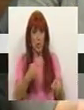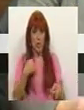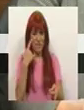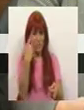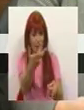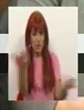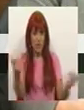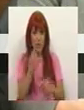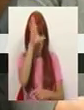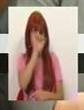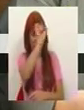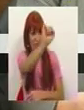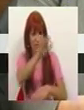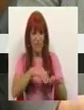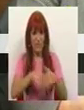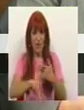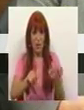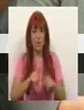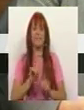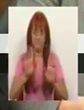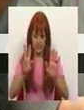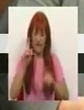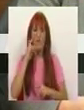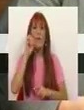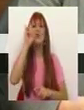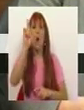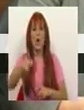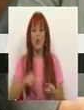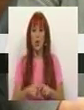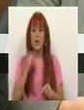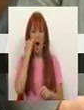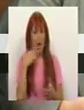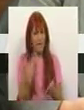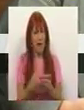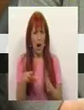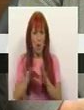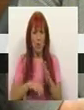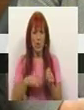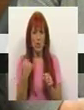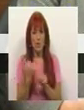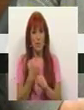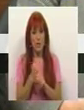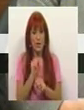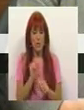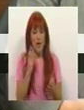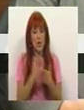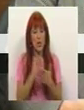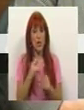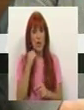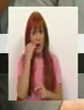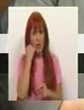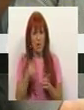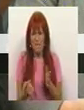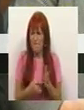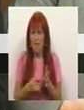que registamos que o seu governo fez é o seguinte: verificamos o seguinte, um agravamento das condições de funcionamento das escolas, com